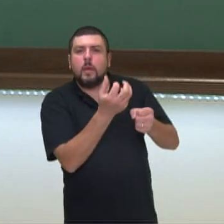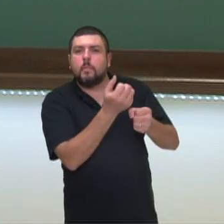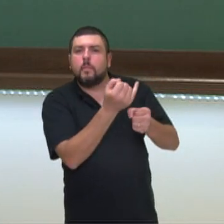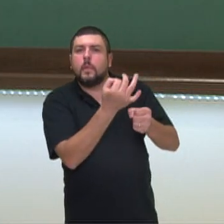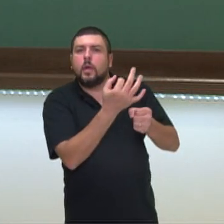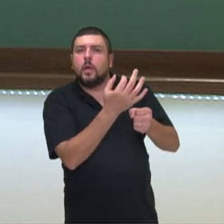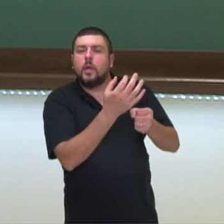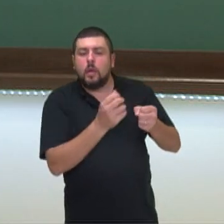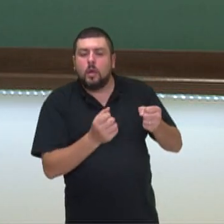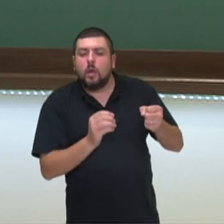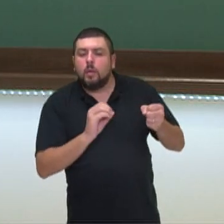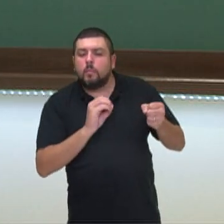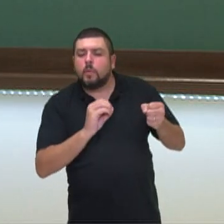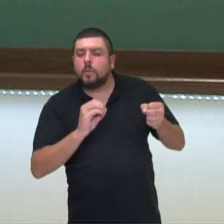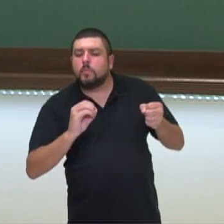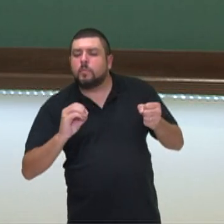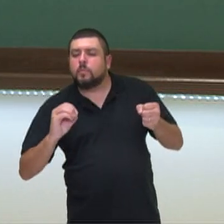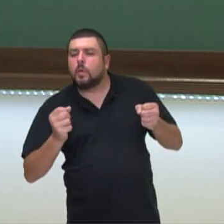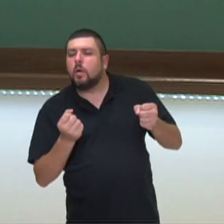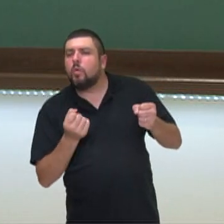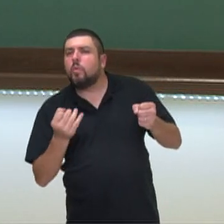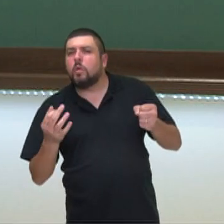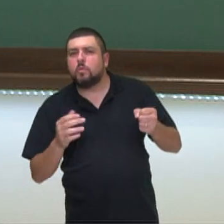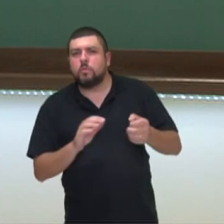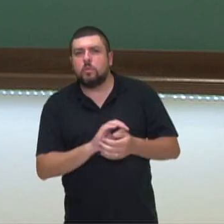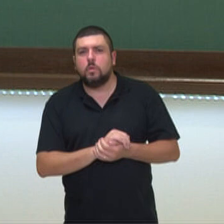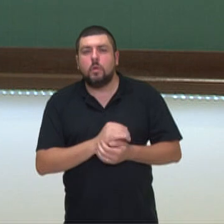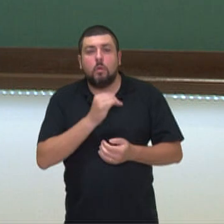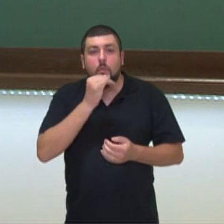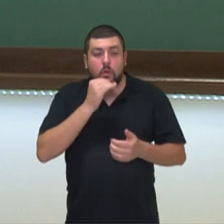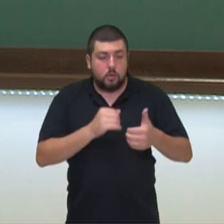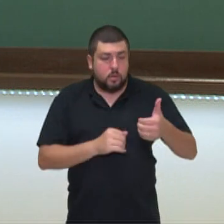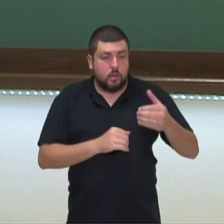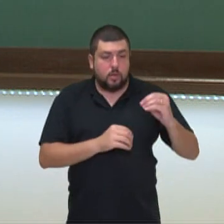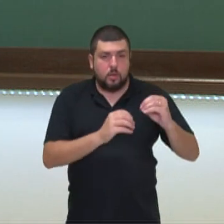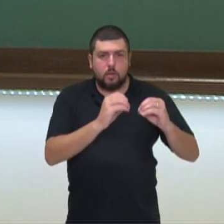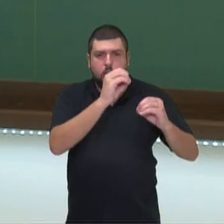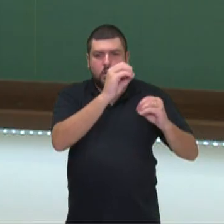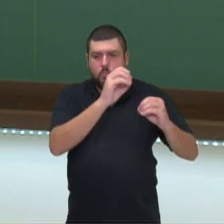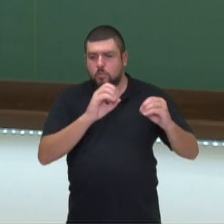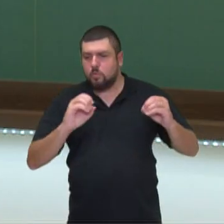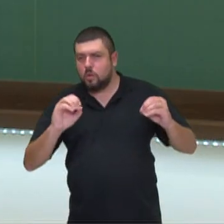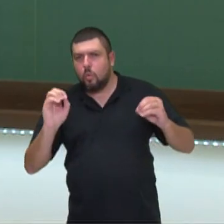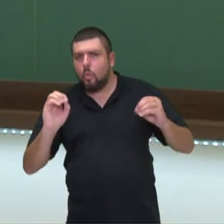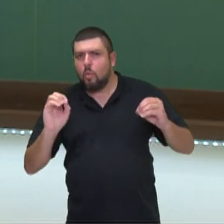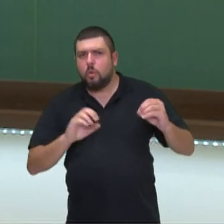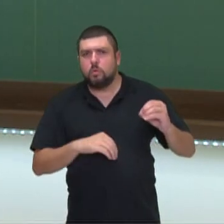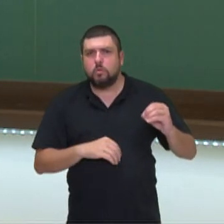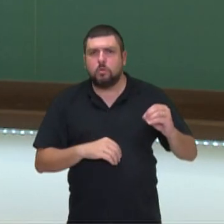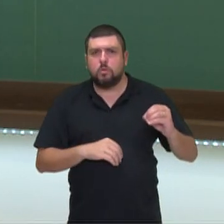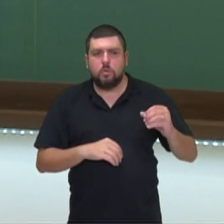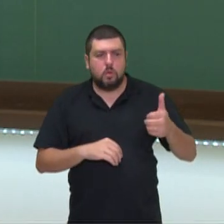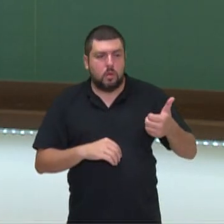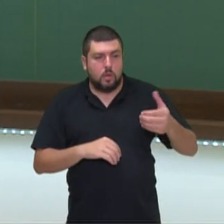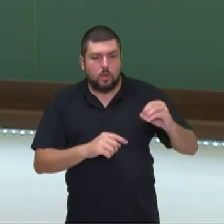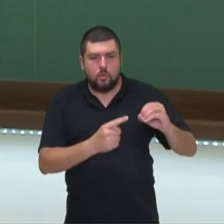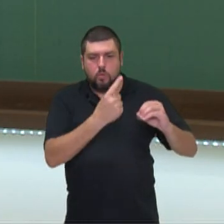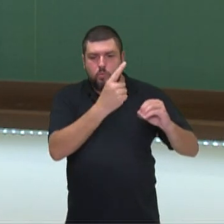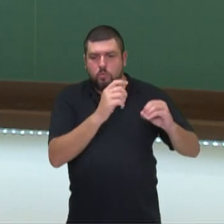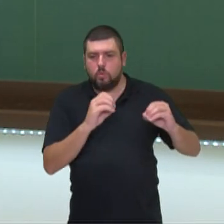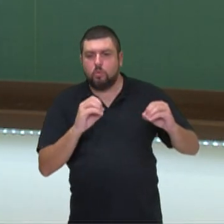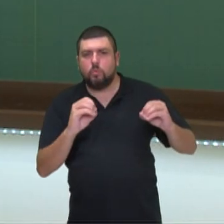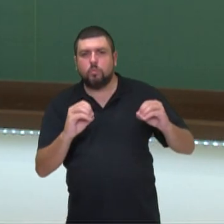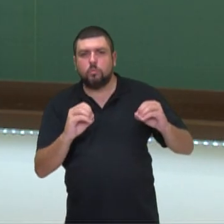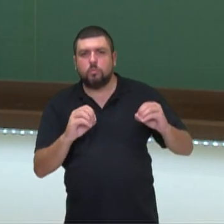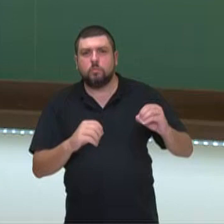zeros que aparece no resultado. Então, ó, 10 elevado a zero não tem zero nenhum. 10 elevado a 1 tem um zero. 10 ao